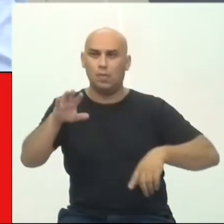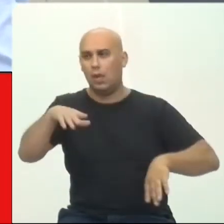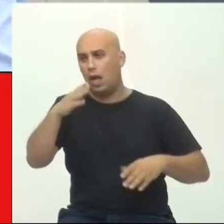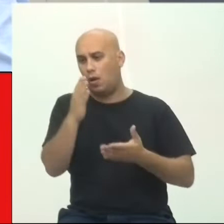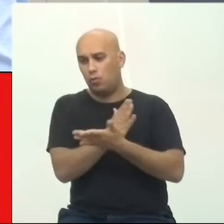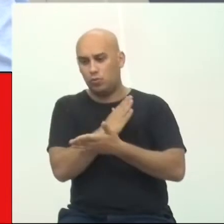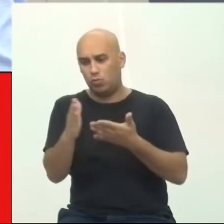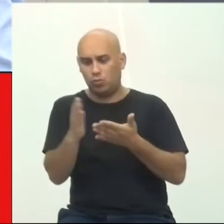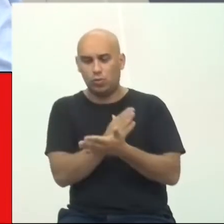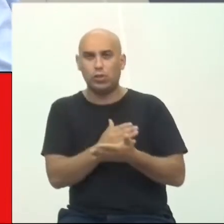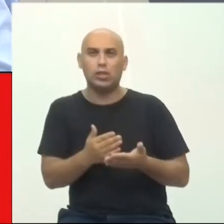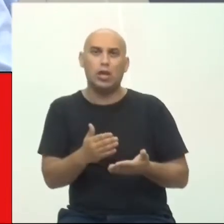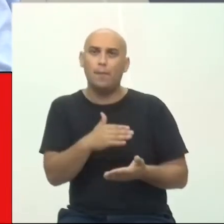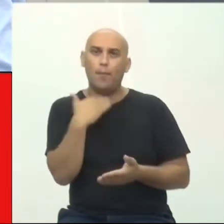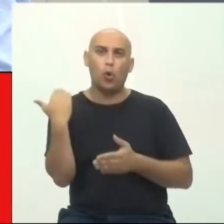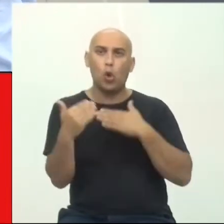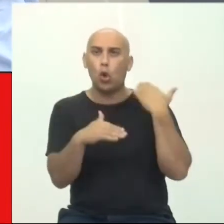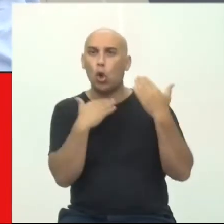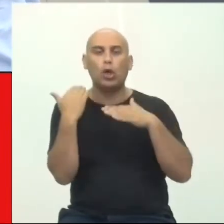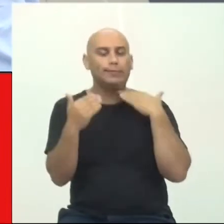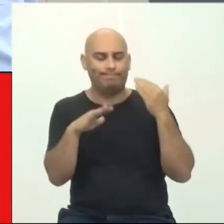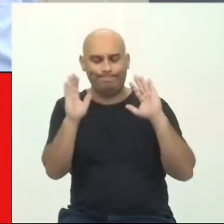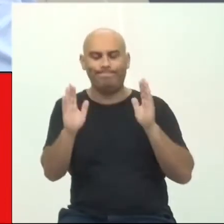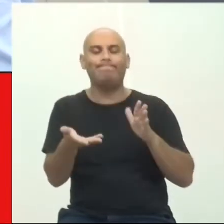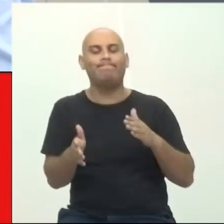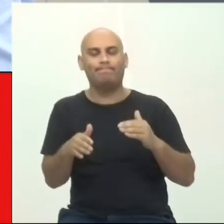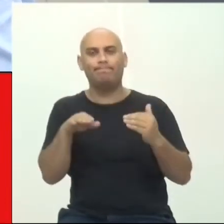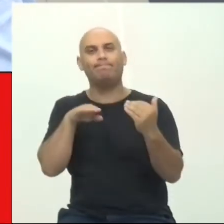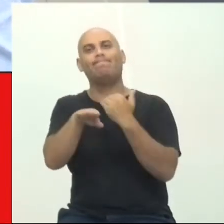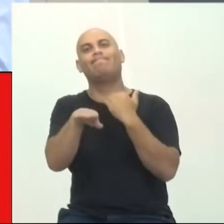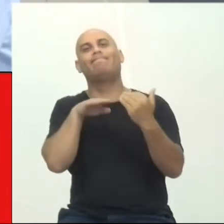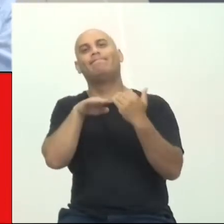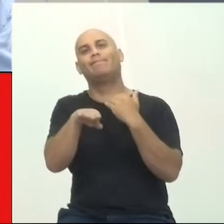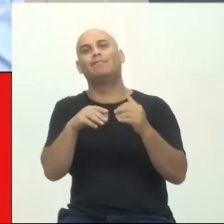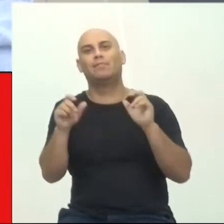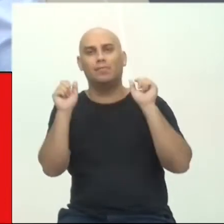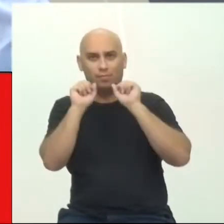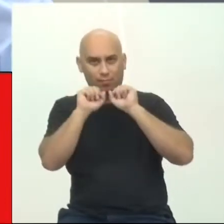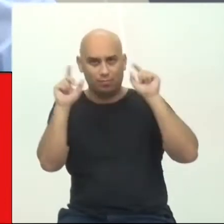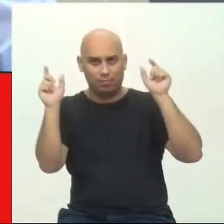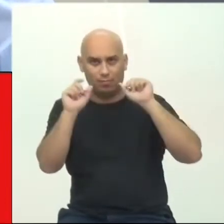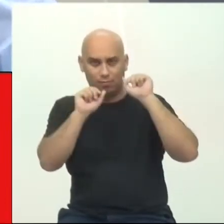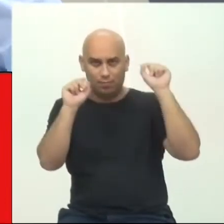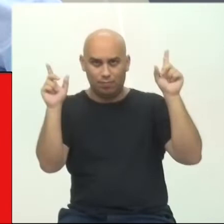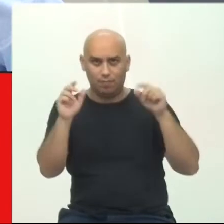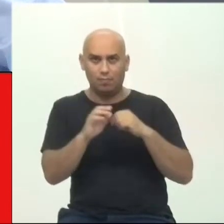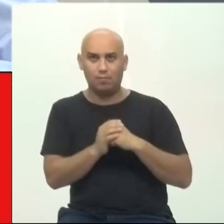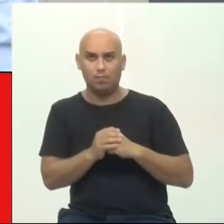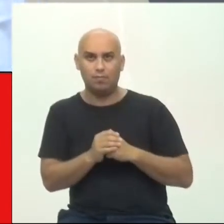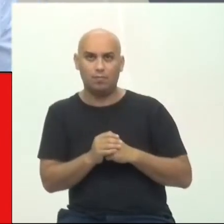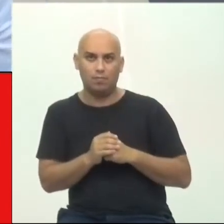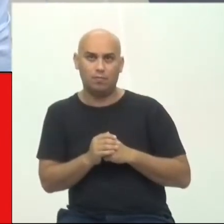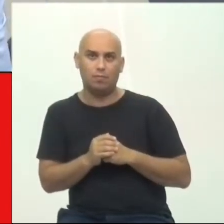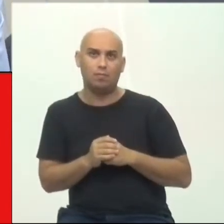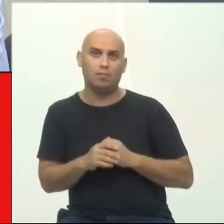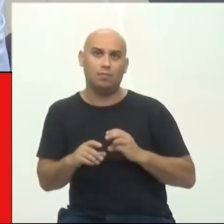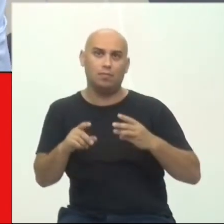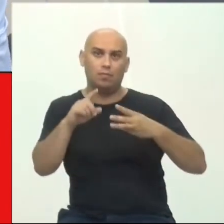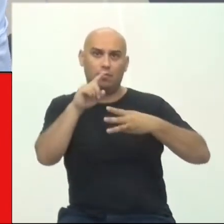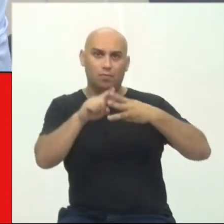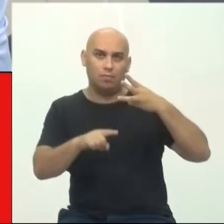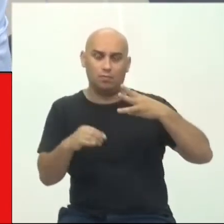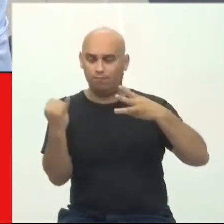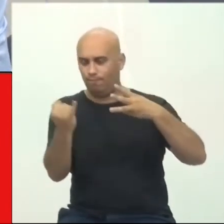ciclovia, a gente não quer que isso aconteça mais. Eu estava muito atento ao que foi colocado e 3 pontos me chamaram a